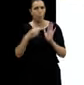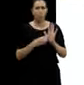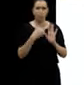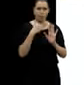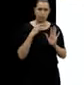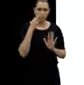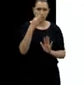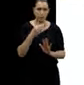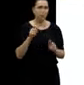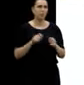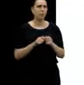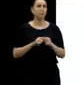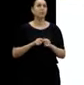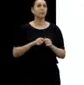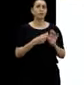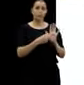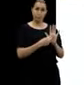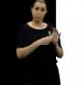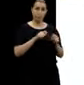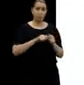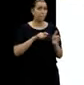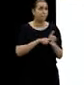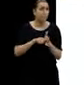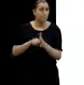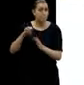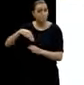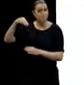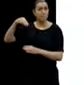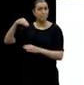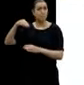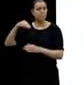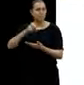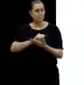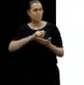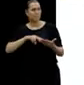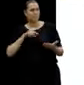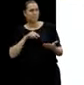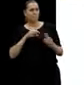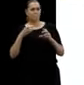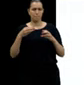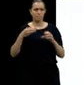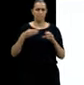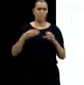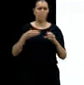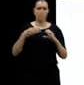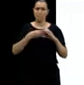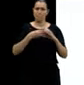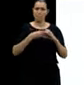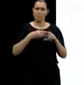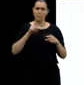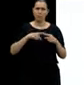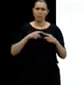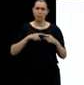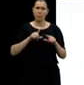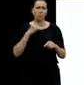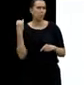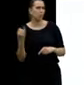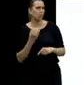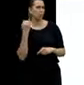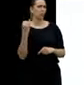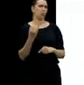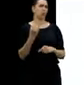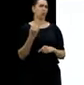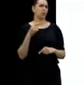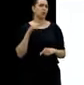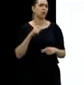que eu realizei no meu mestrado, que foi, então, avaliar se essas células mesenquimais, tão importantes,